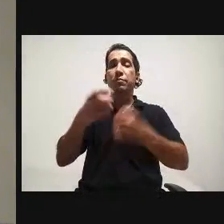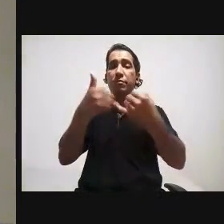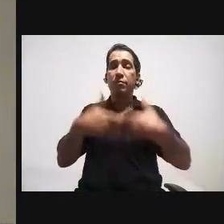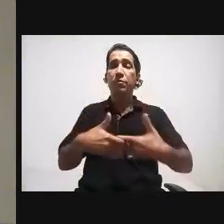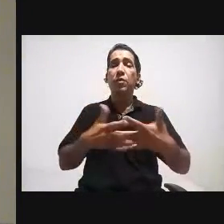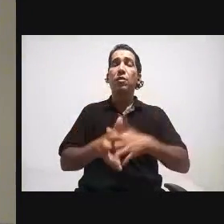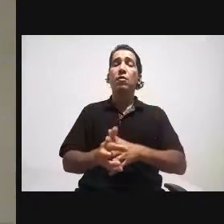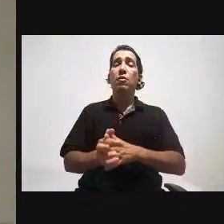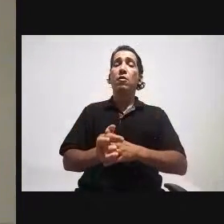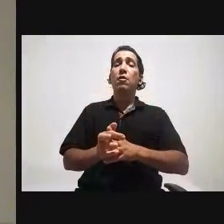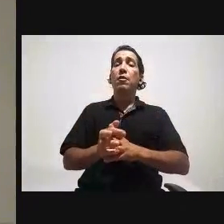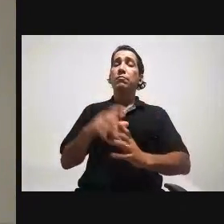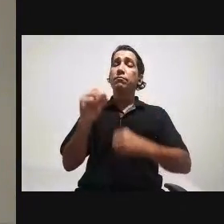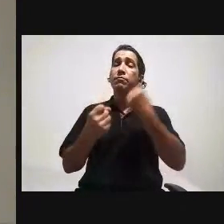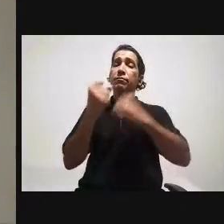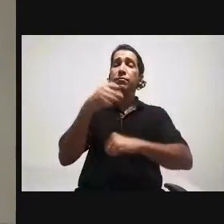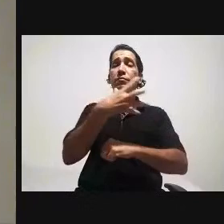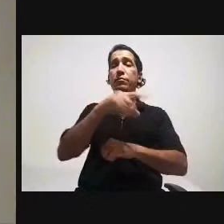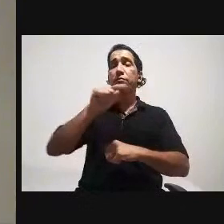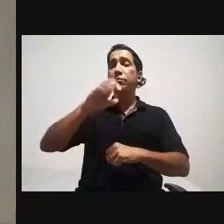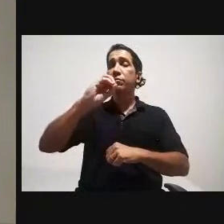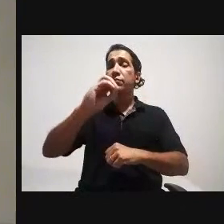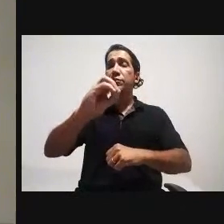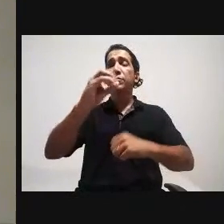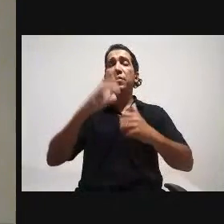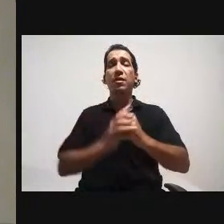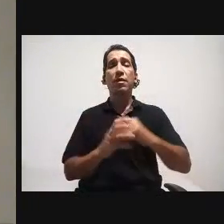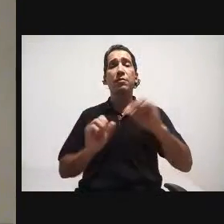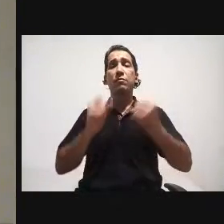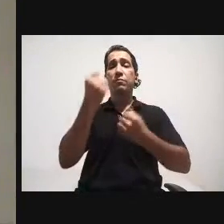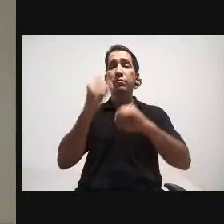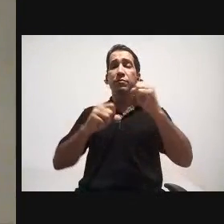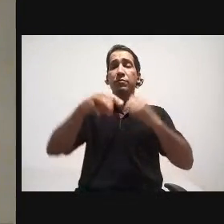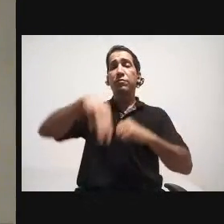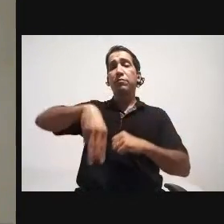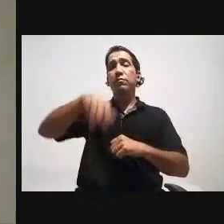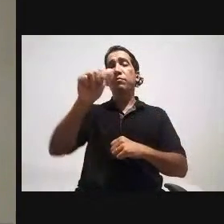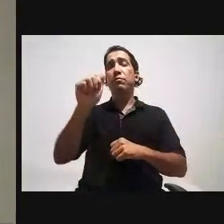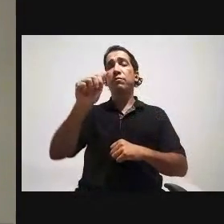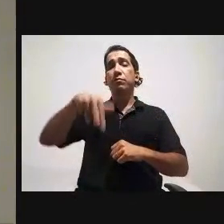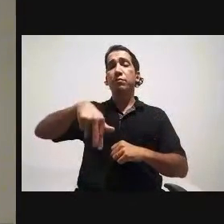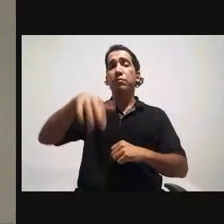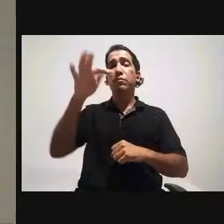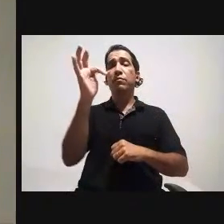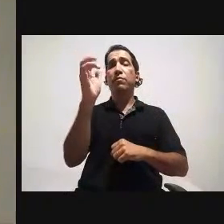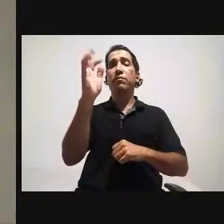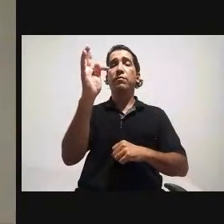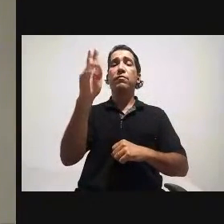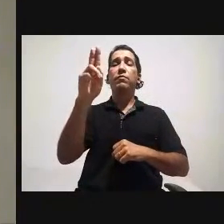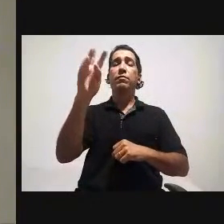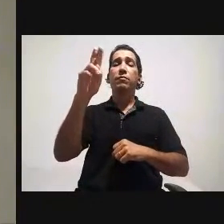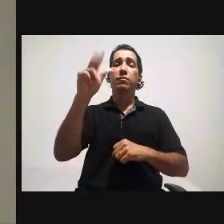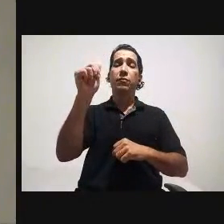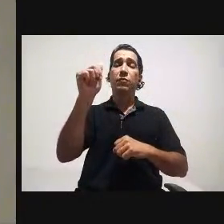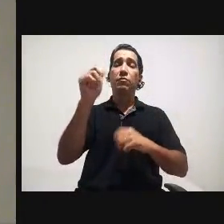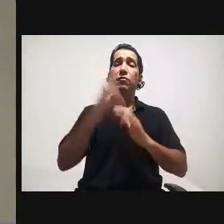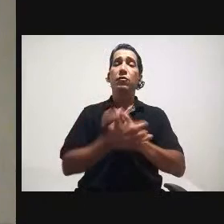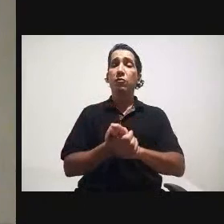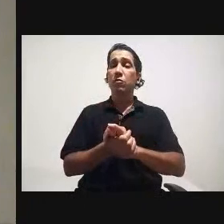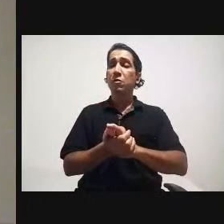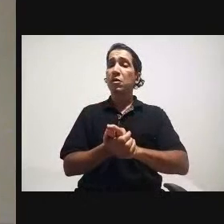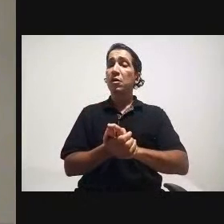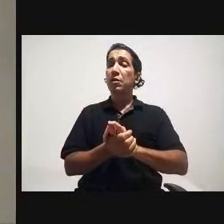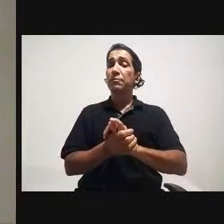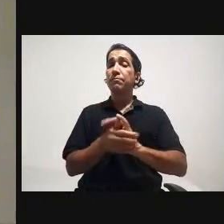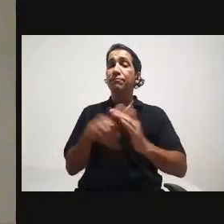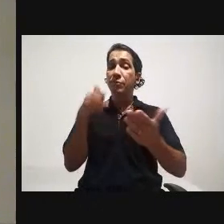manufatura, foi e está sendo fortemente atingido e seguramente nenhuma empresa,